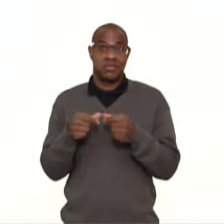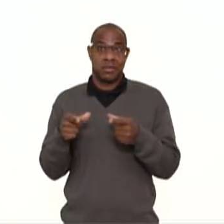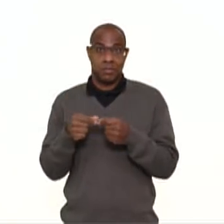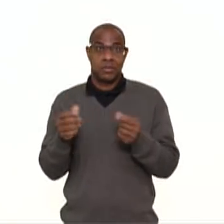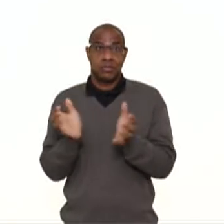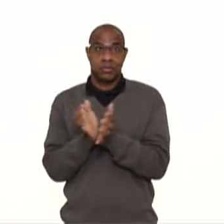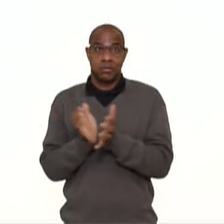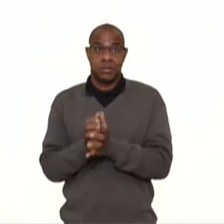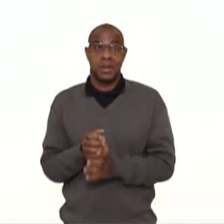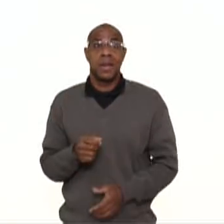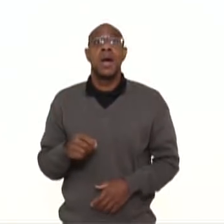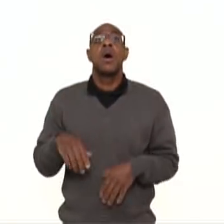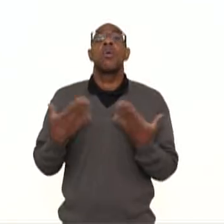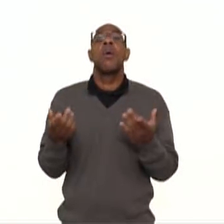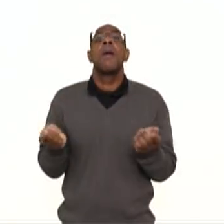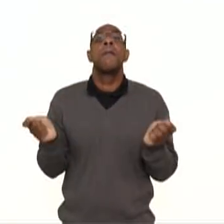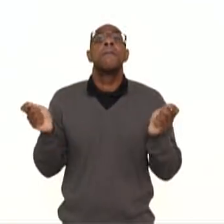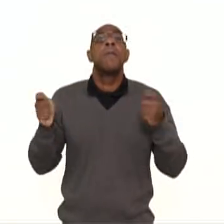já volta com a resposta.